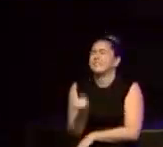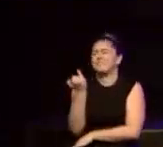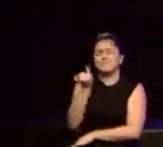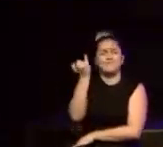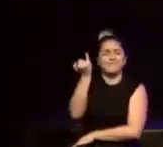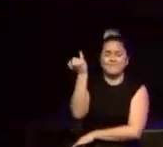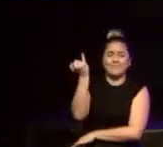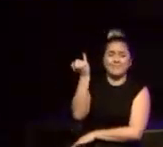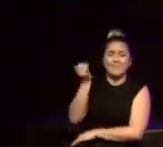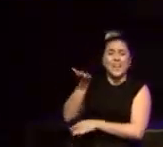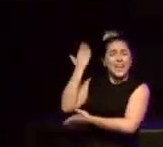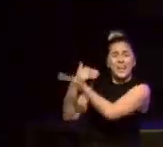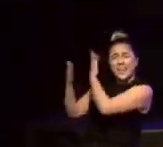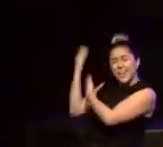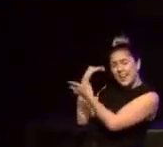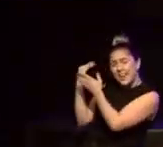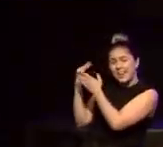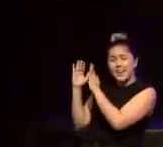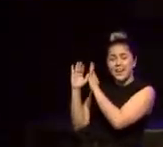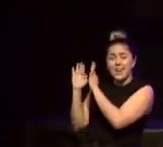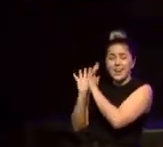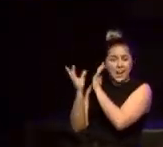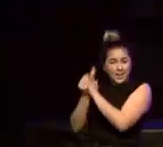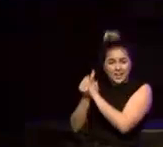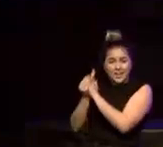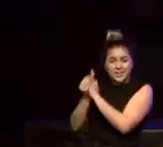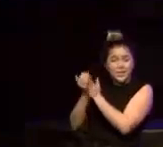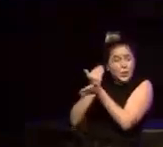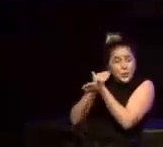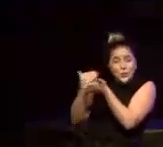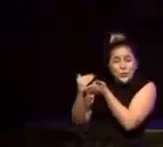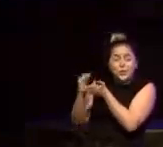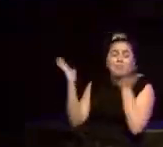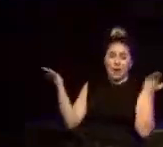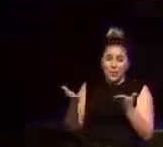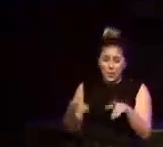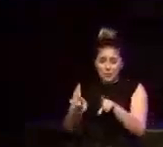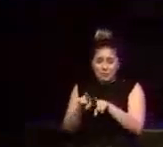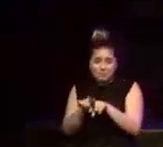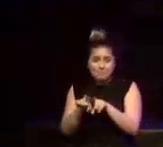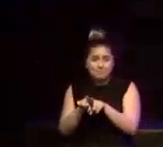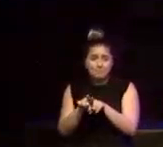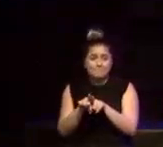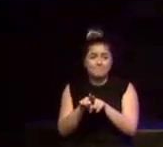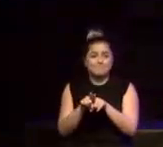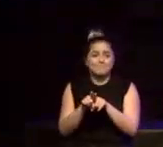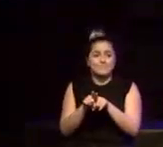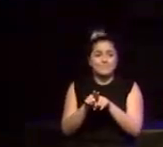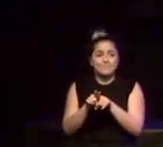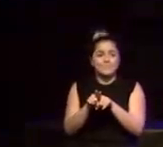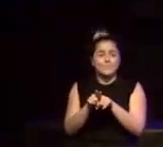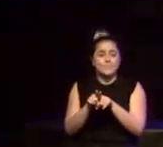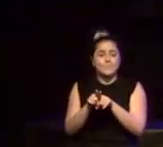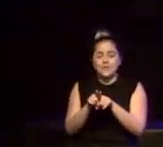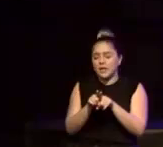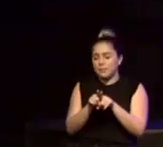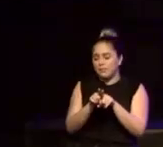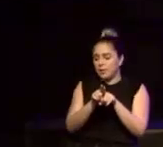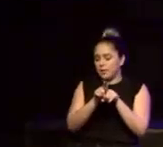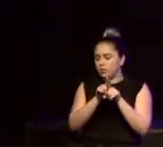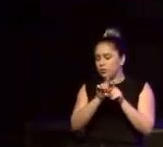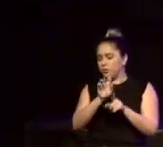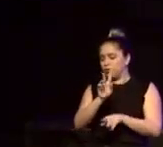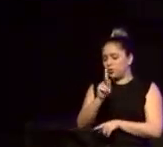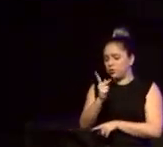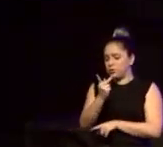era na igreja primitiva e é até hoje. Olha o que o escritor aos Hebreus fala. Olha, eu queria que você acompanhasse legal cada